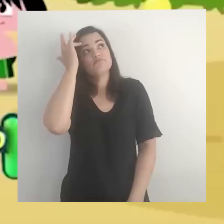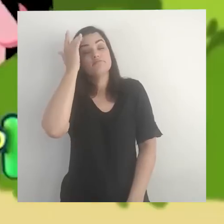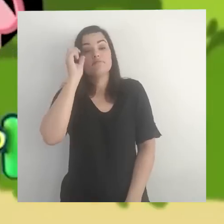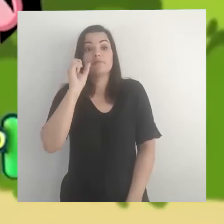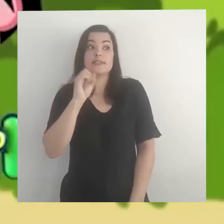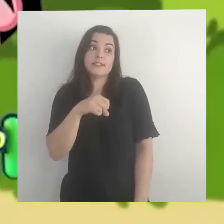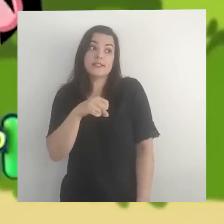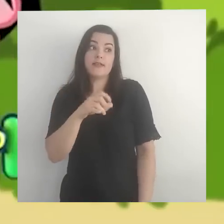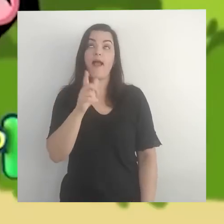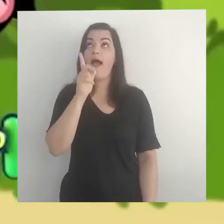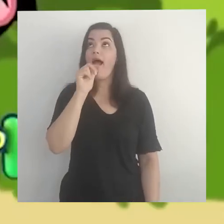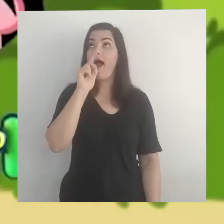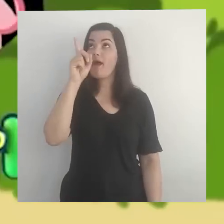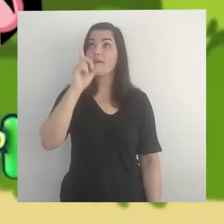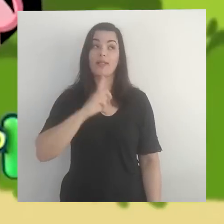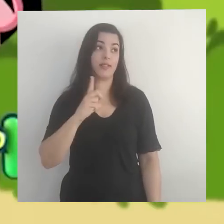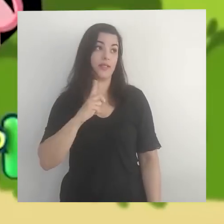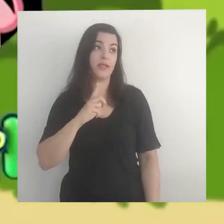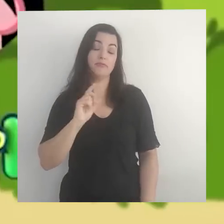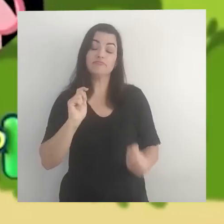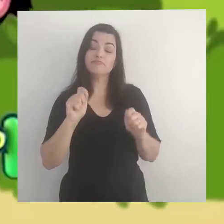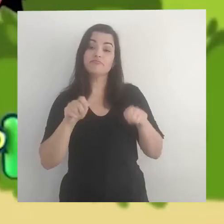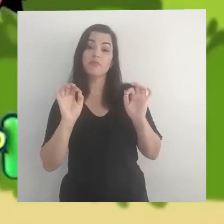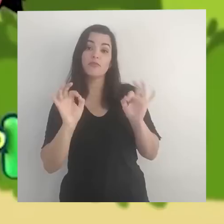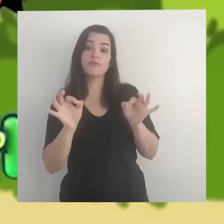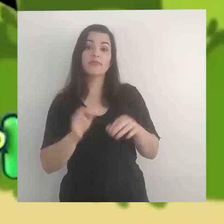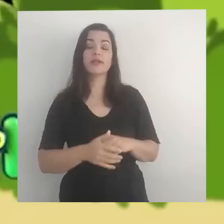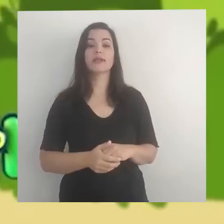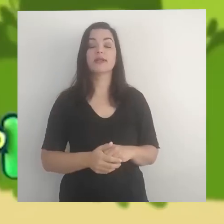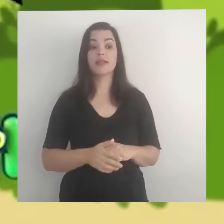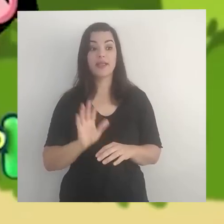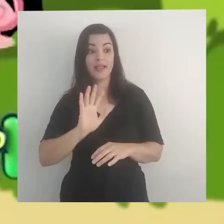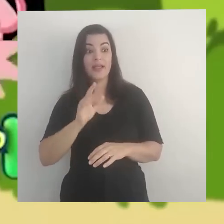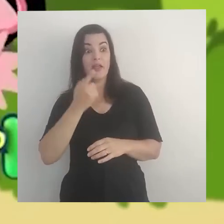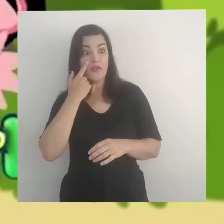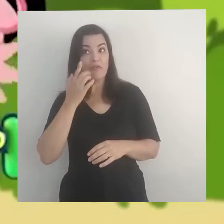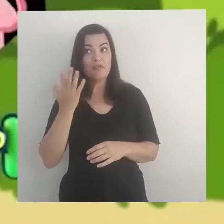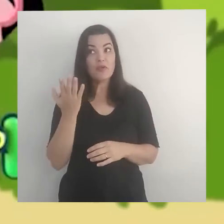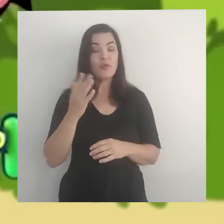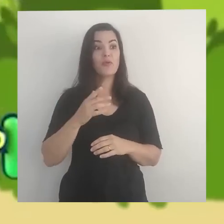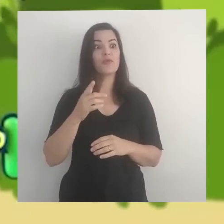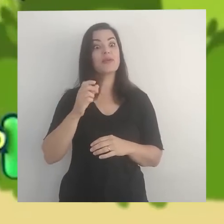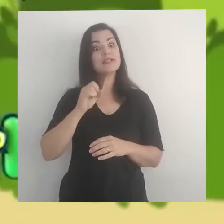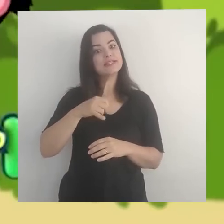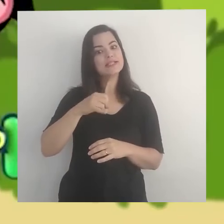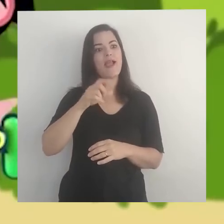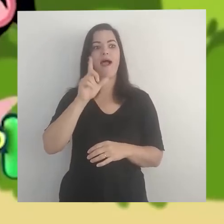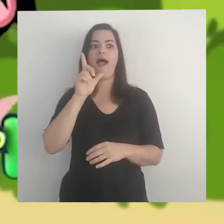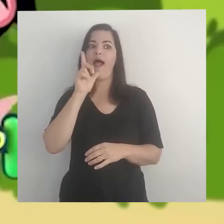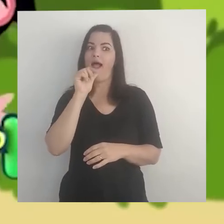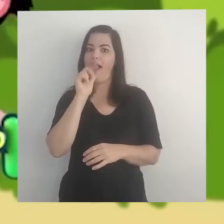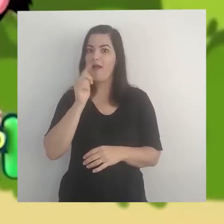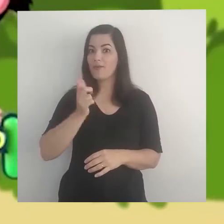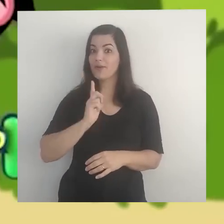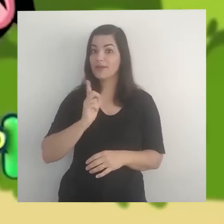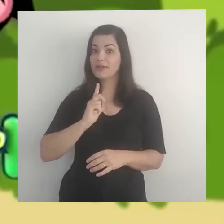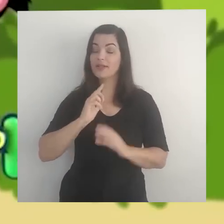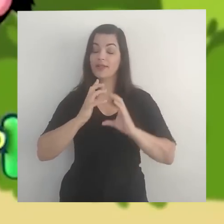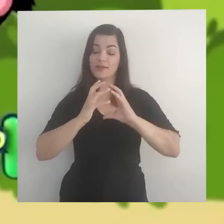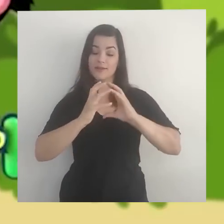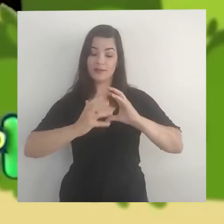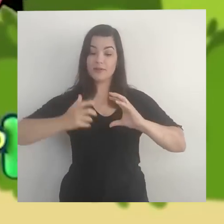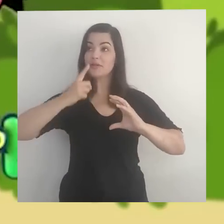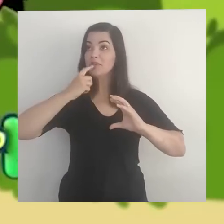água, dá. Viu, Cláudio? Se tiver água, dá pra gente morar em Marte. Mas por que precisa